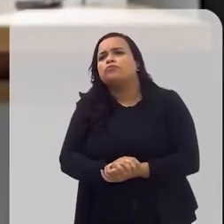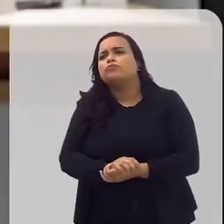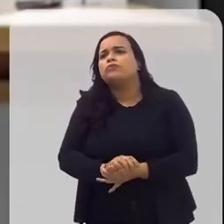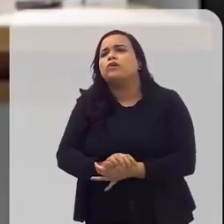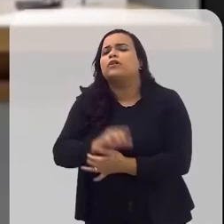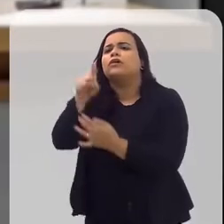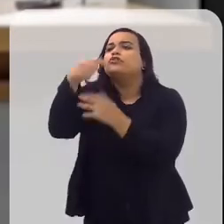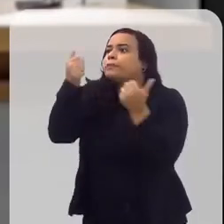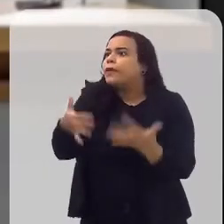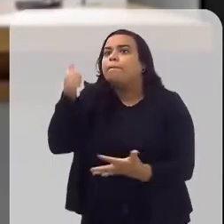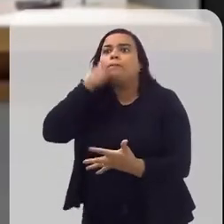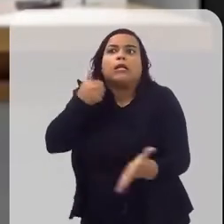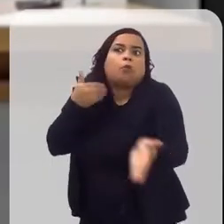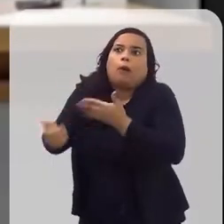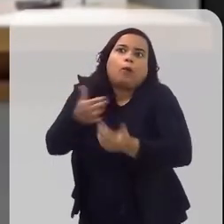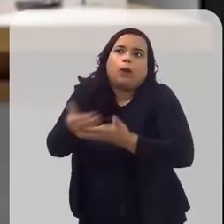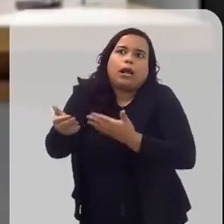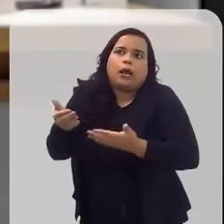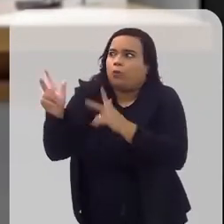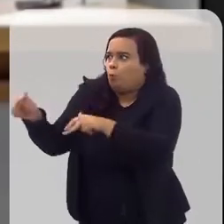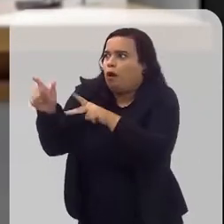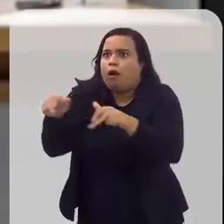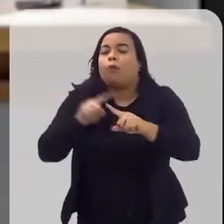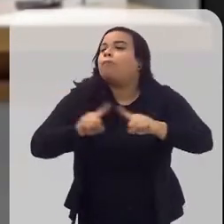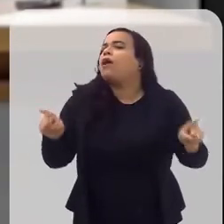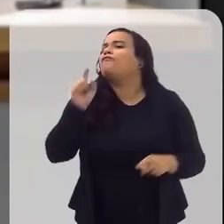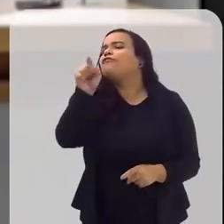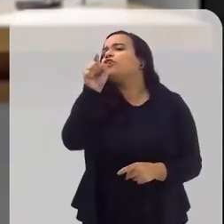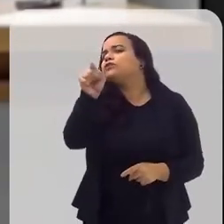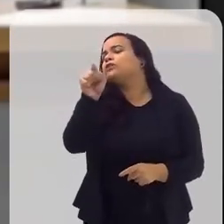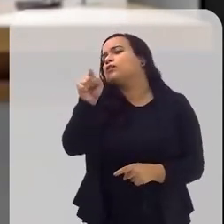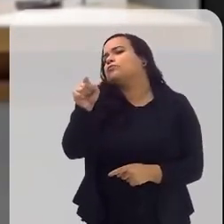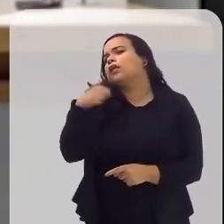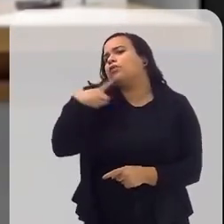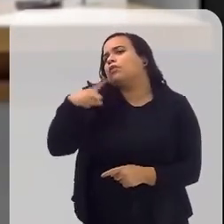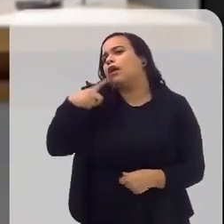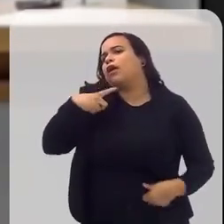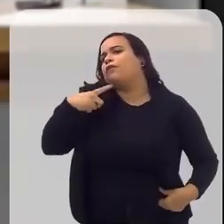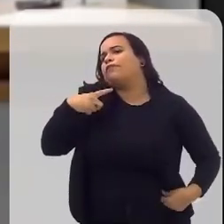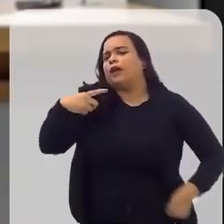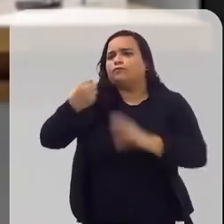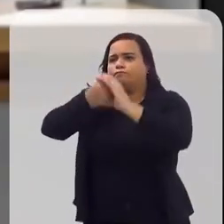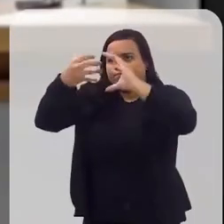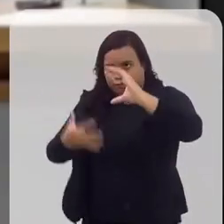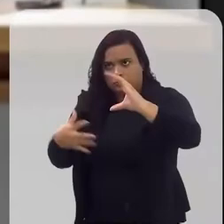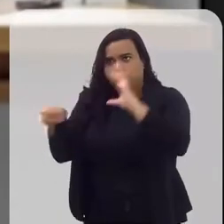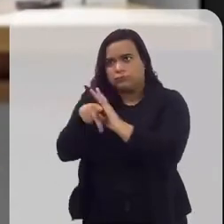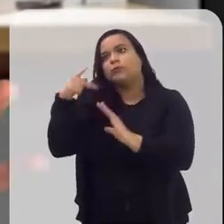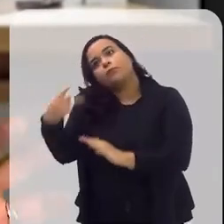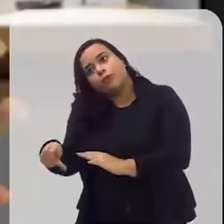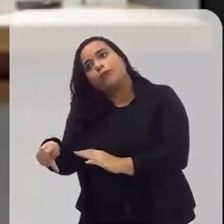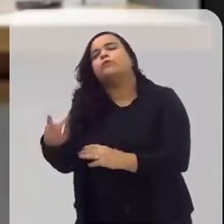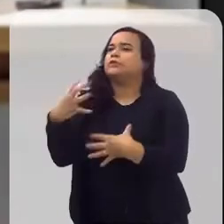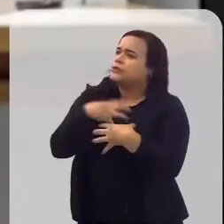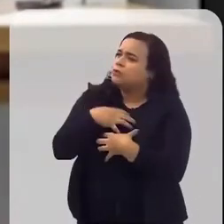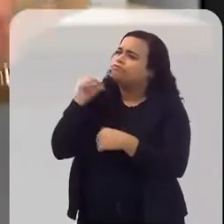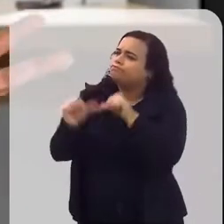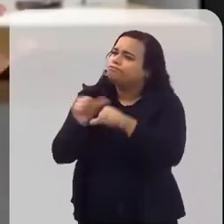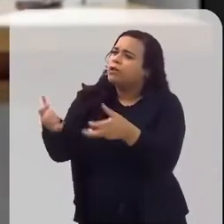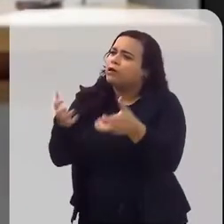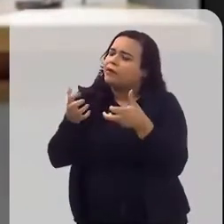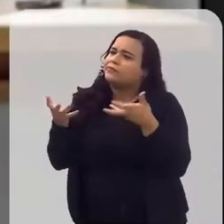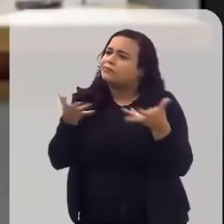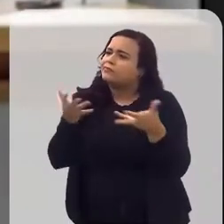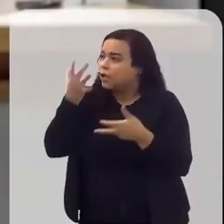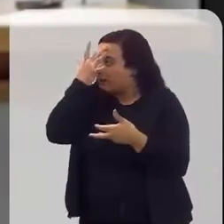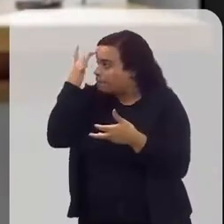lá, você está falando que, como qualquer menina, mas claro que você teve, né, ali as suas características que, no